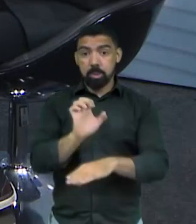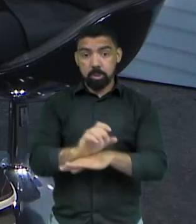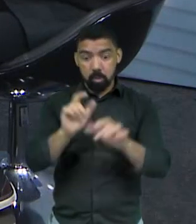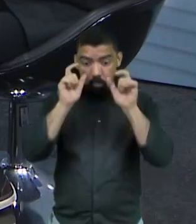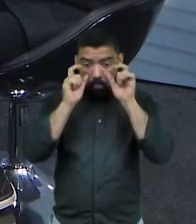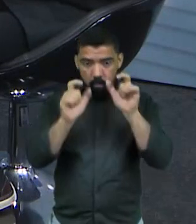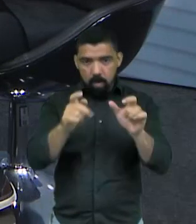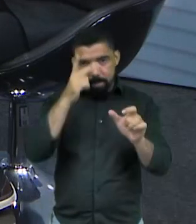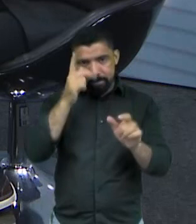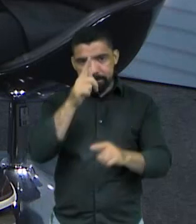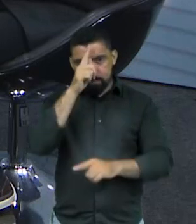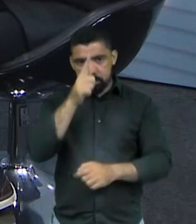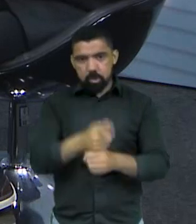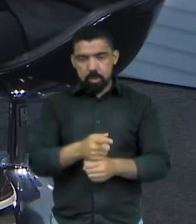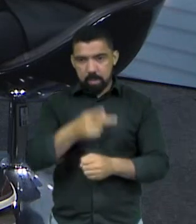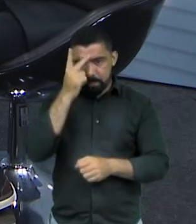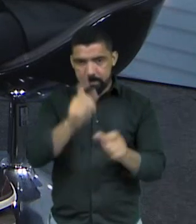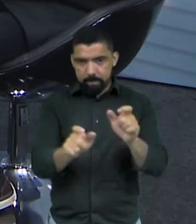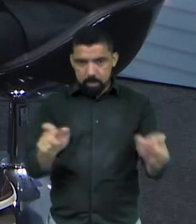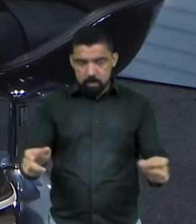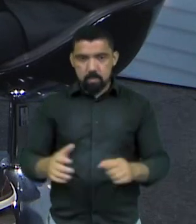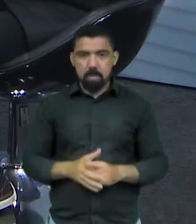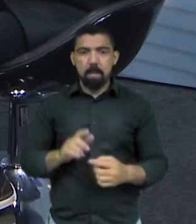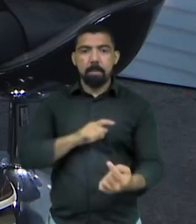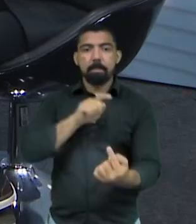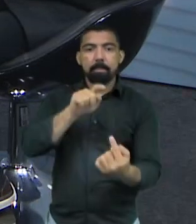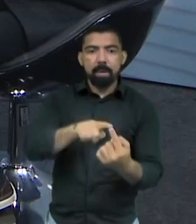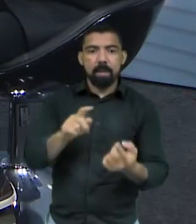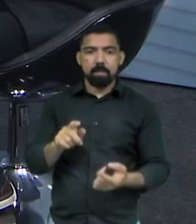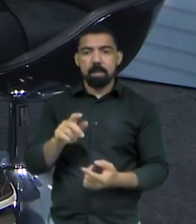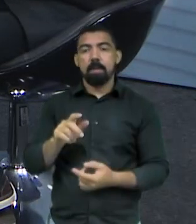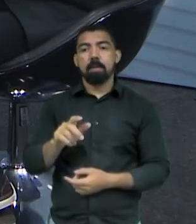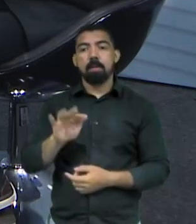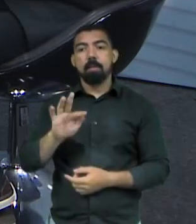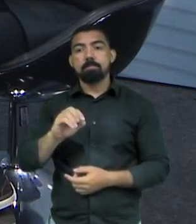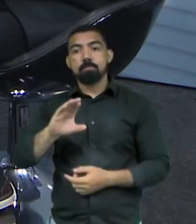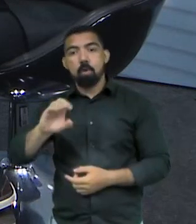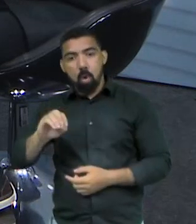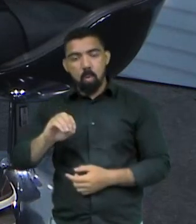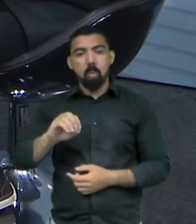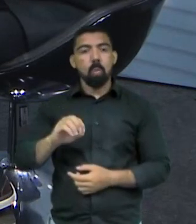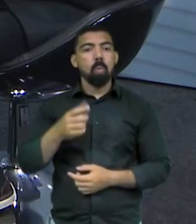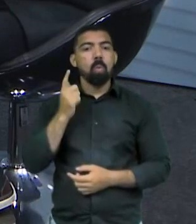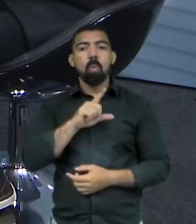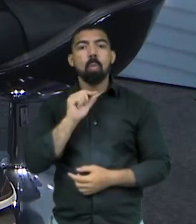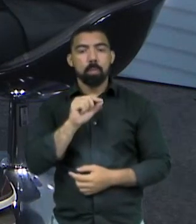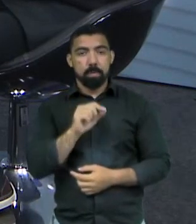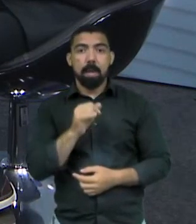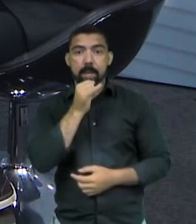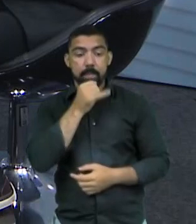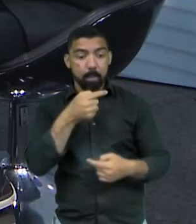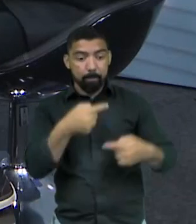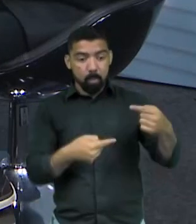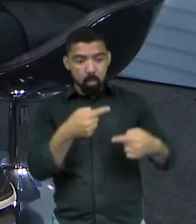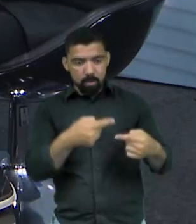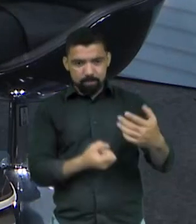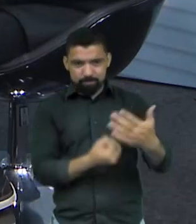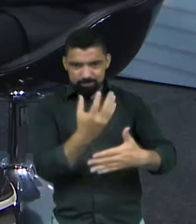pessoas, as metas, os focos, para que as políticas definidas, né, elas